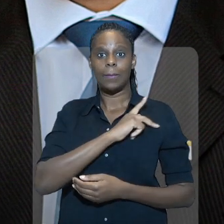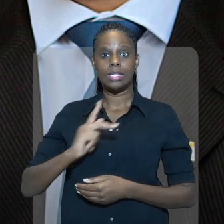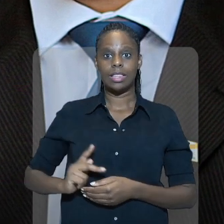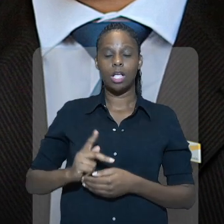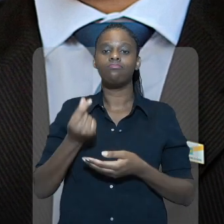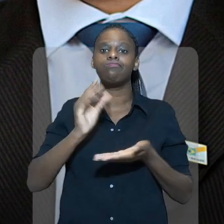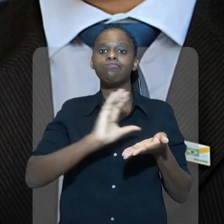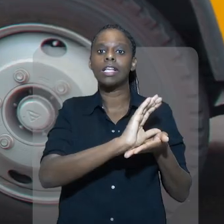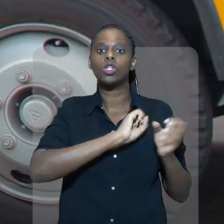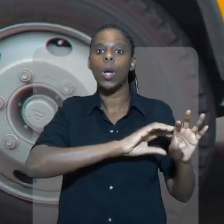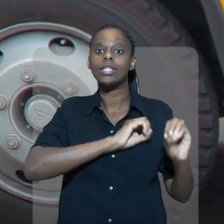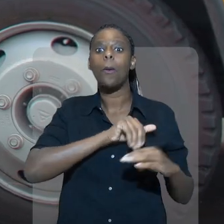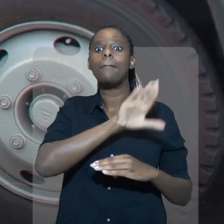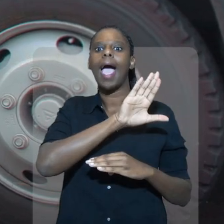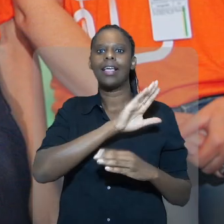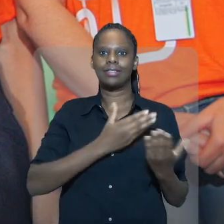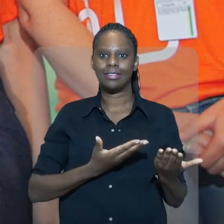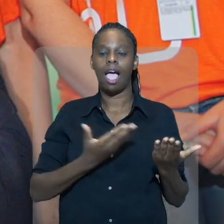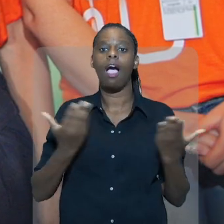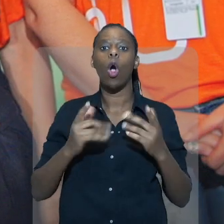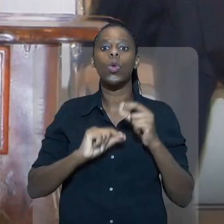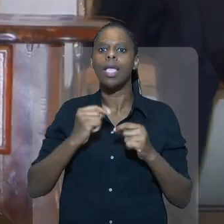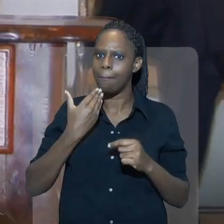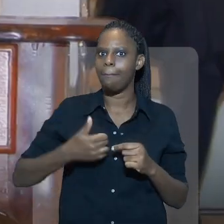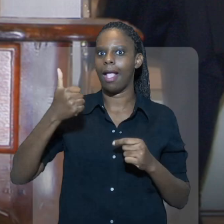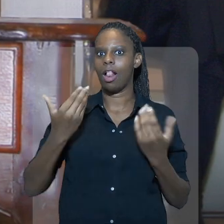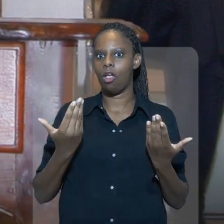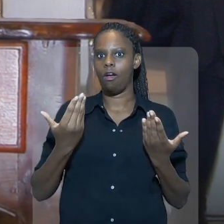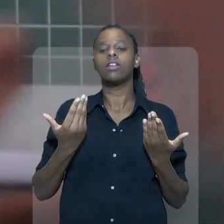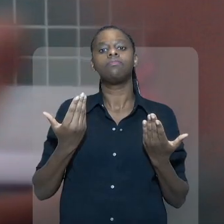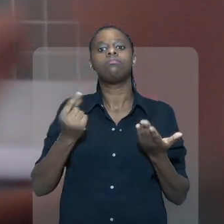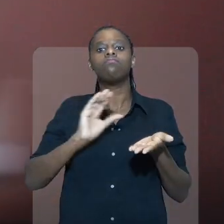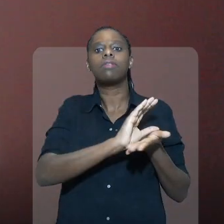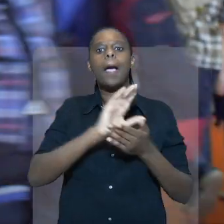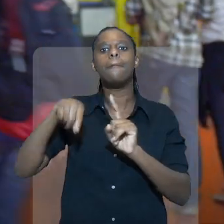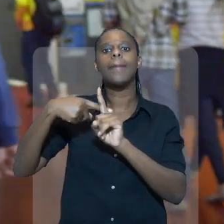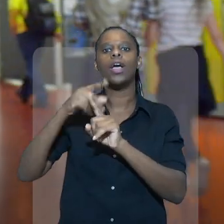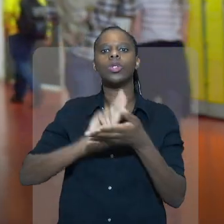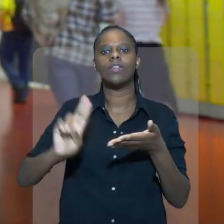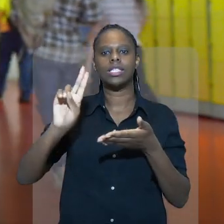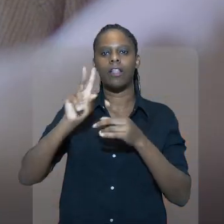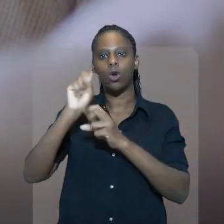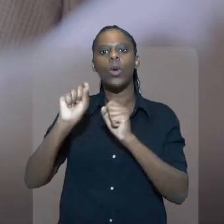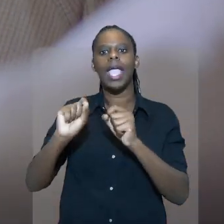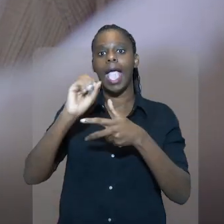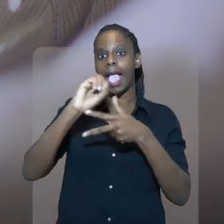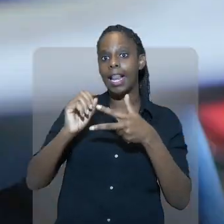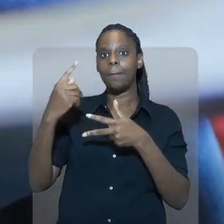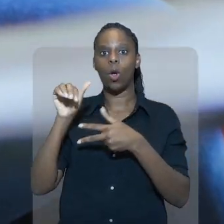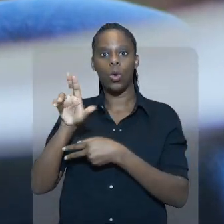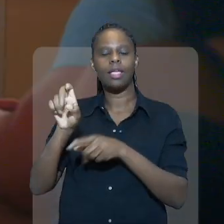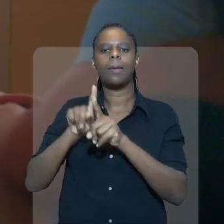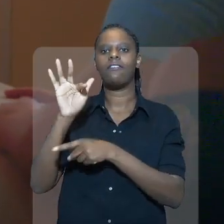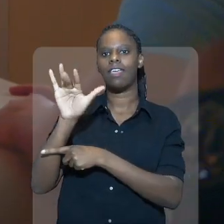Foi o presidente que mais investiu em educação na história. Agora vai fazer ainda melhor. Lula vai implantar o Mais Universidade, fortalecendo o